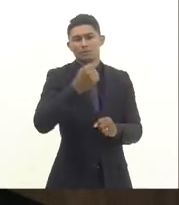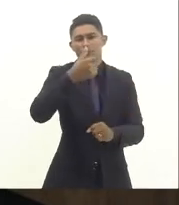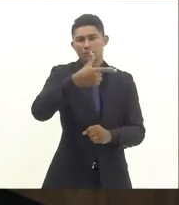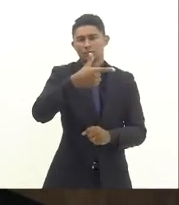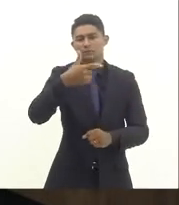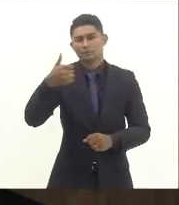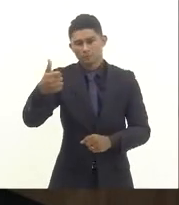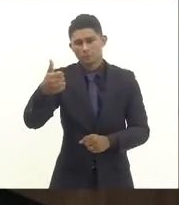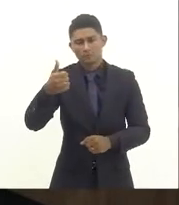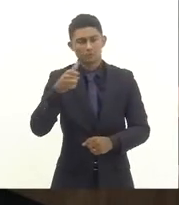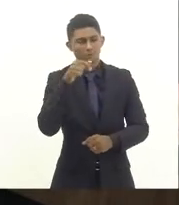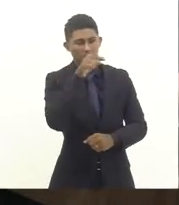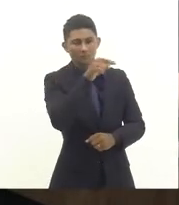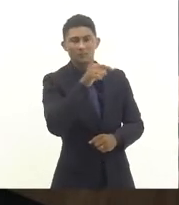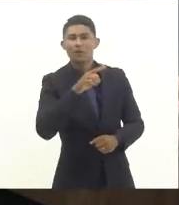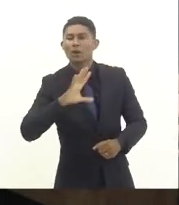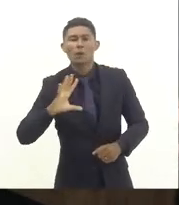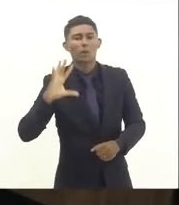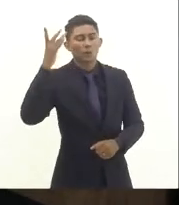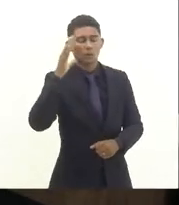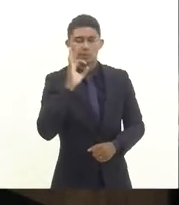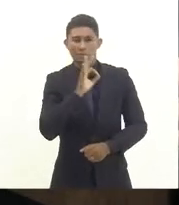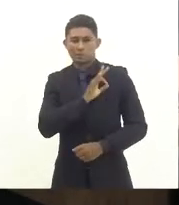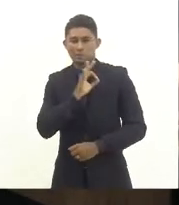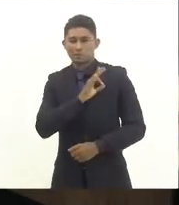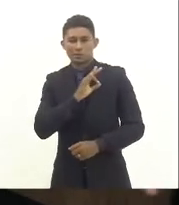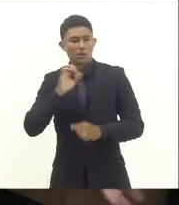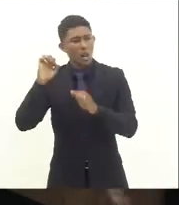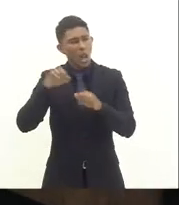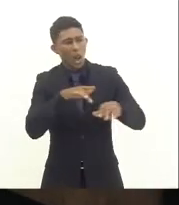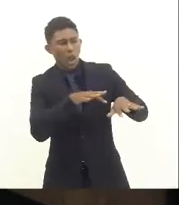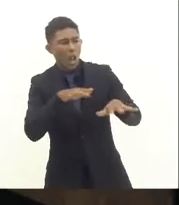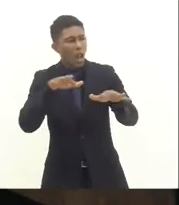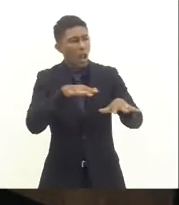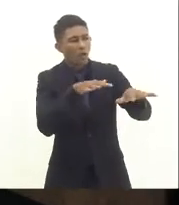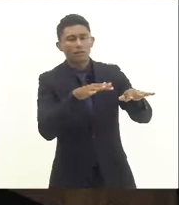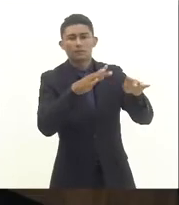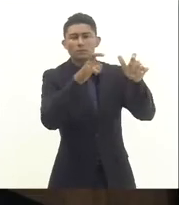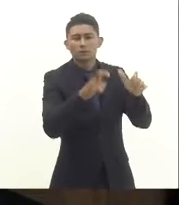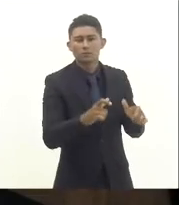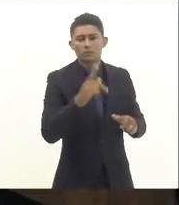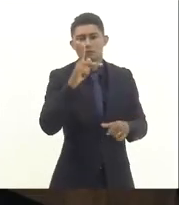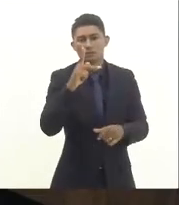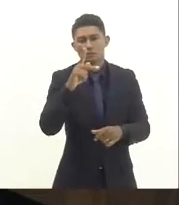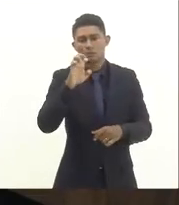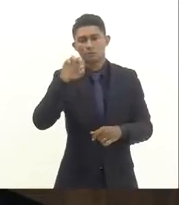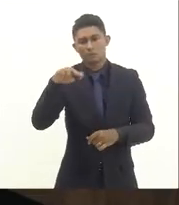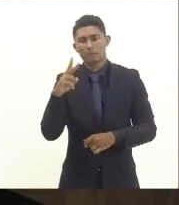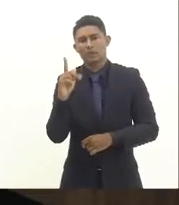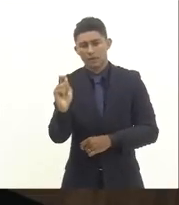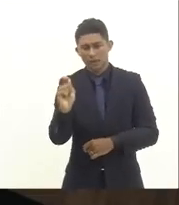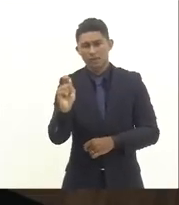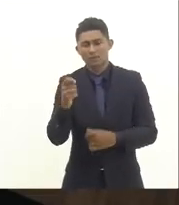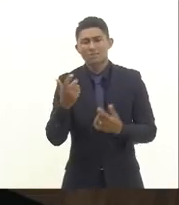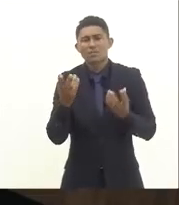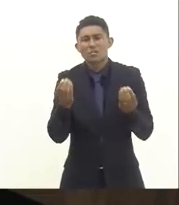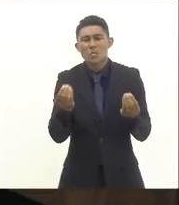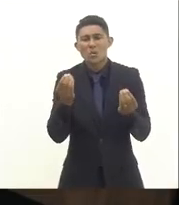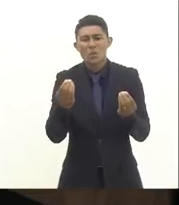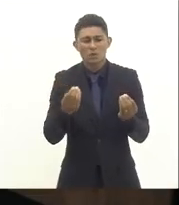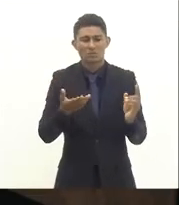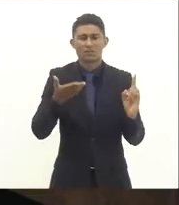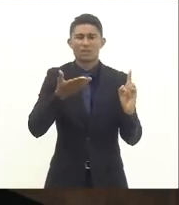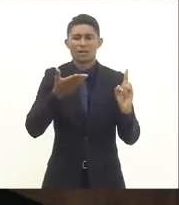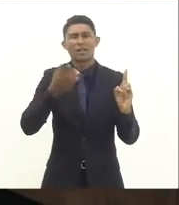executados em uma operação policial o e parece até quase de respeitoso toda a trajetória